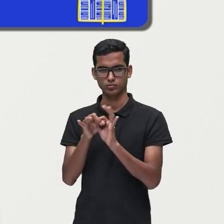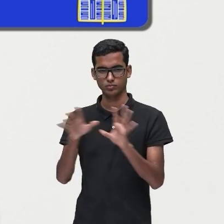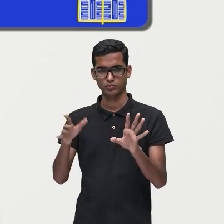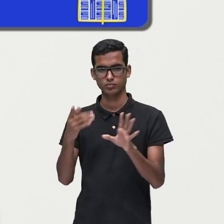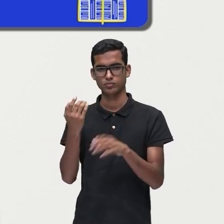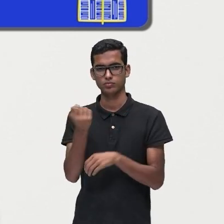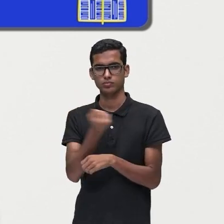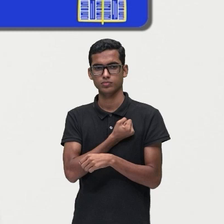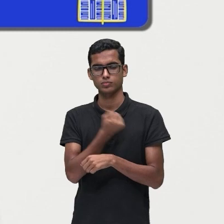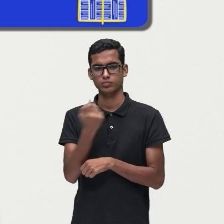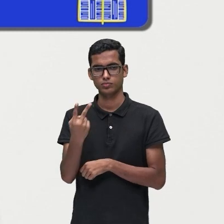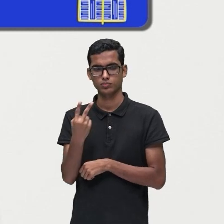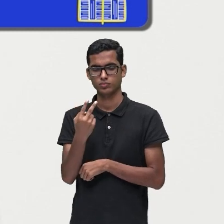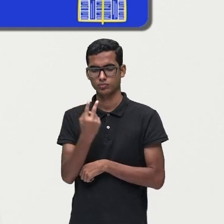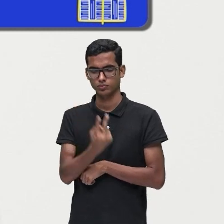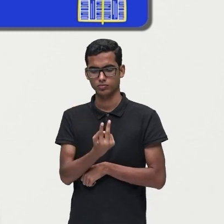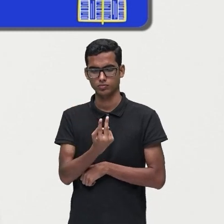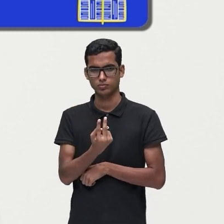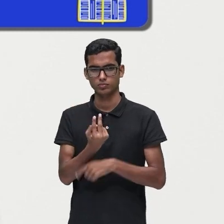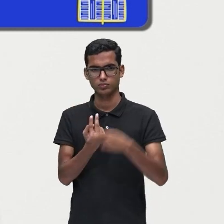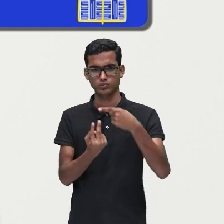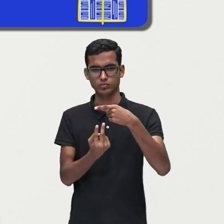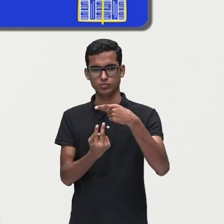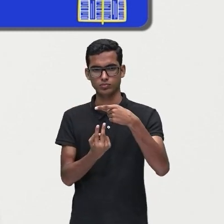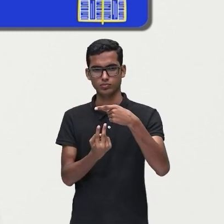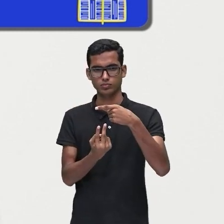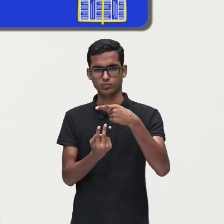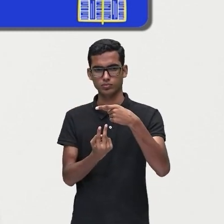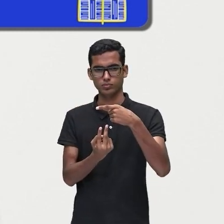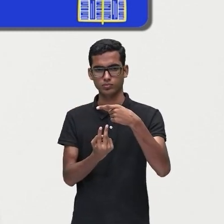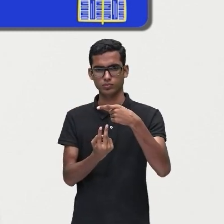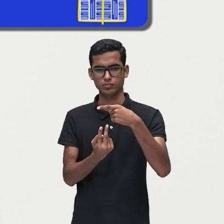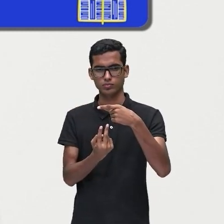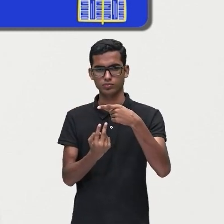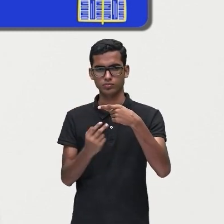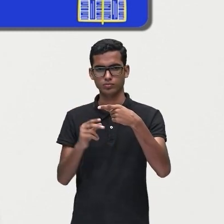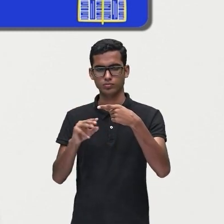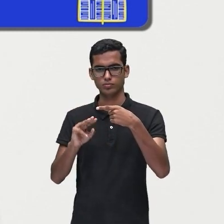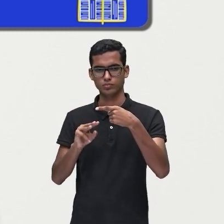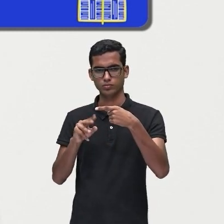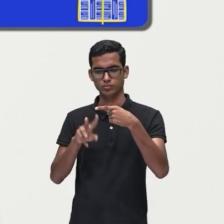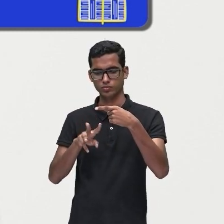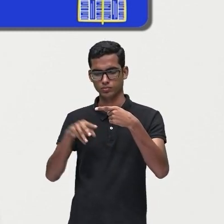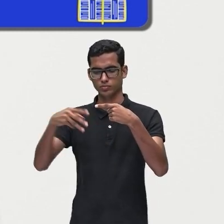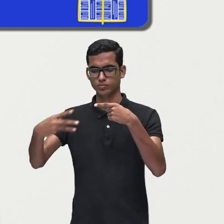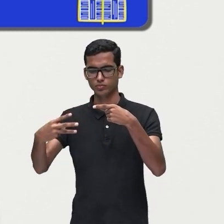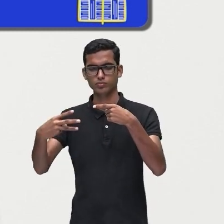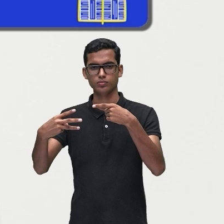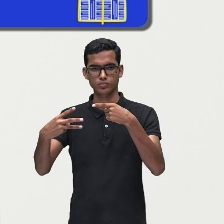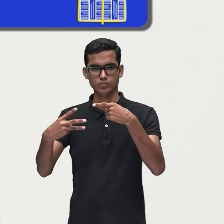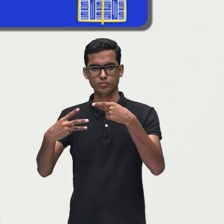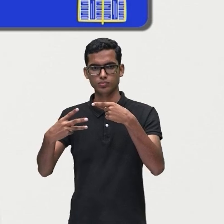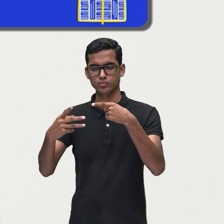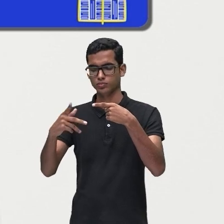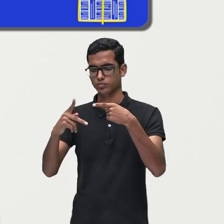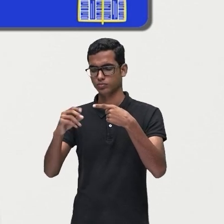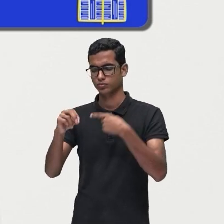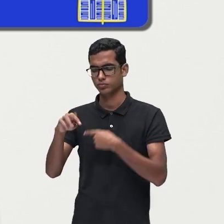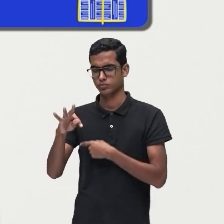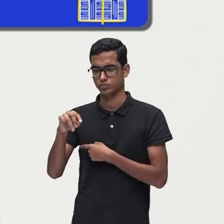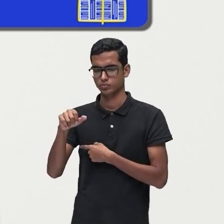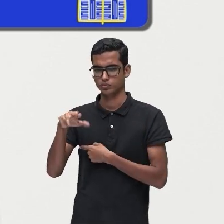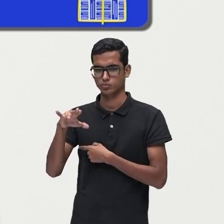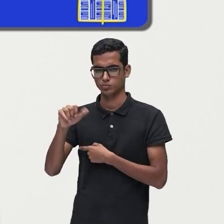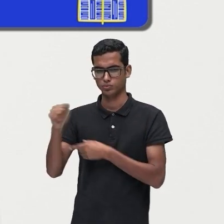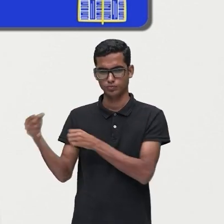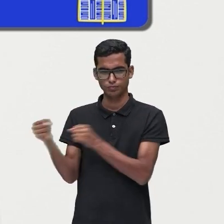ele vai ser elevado à potência. Então, se são 3, a gente já sabe que a